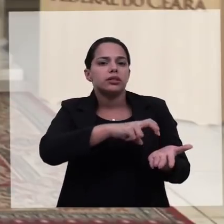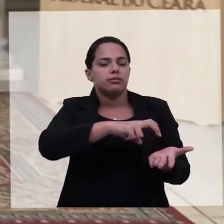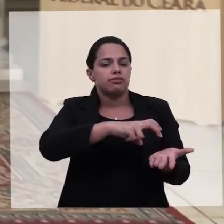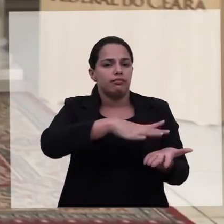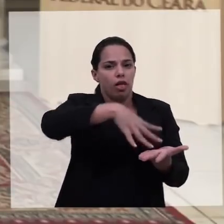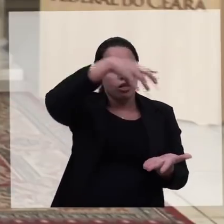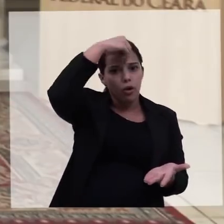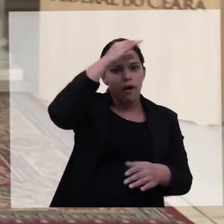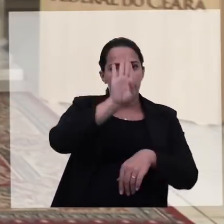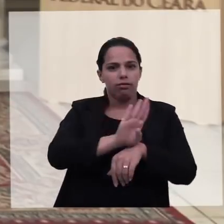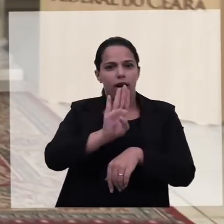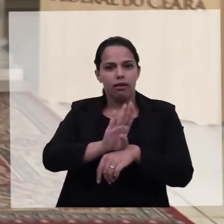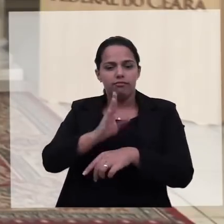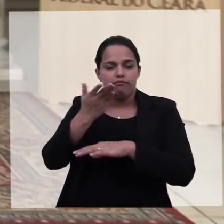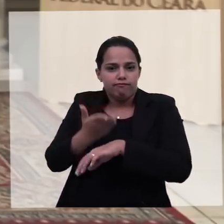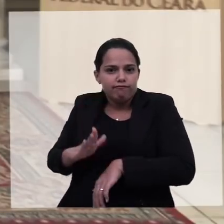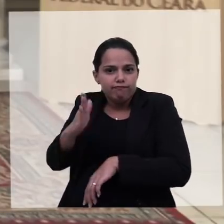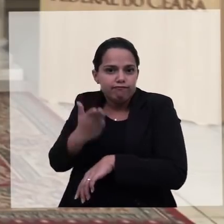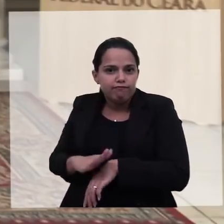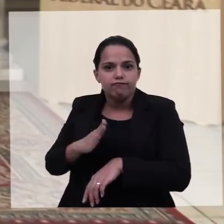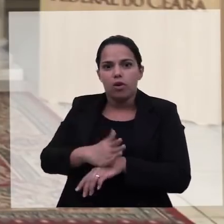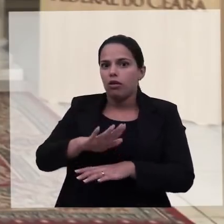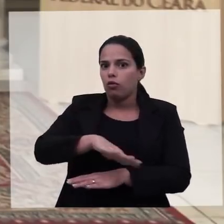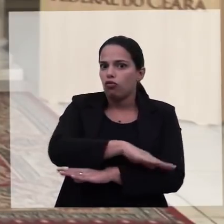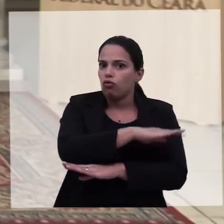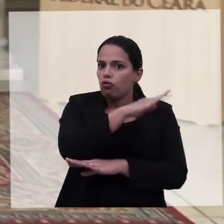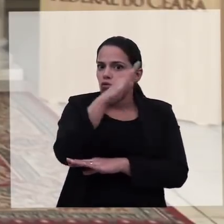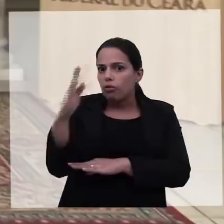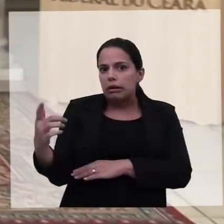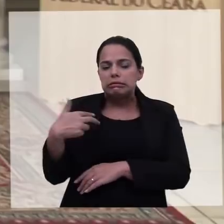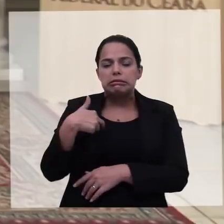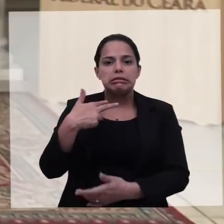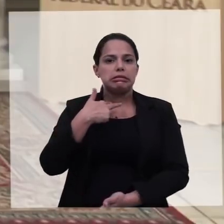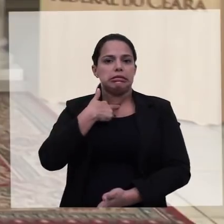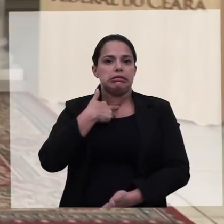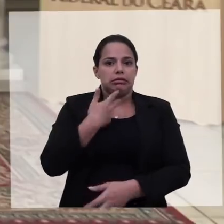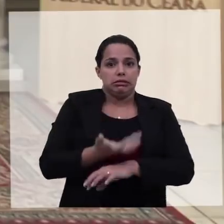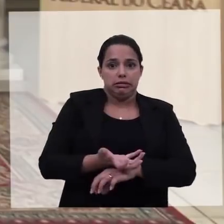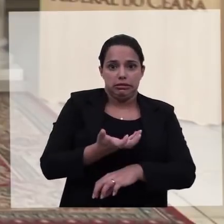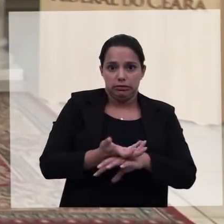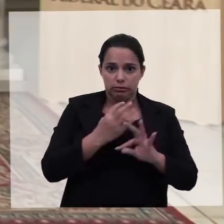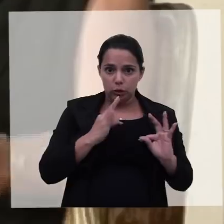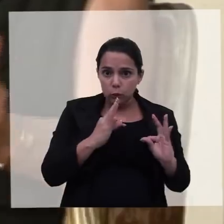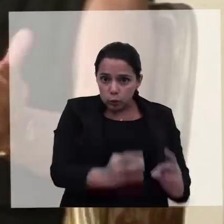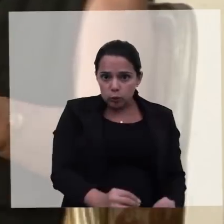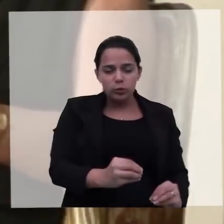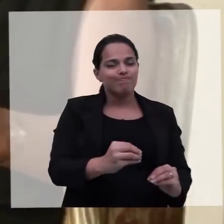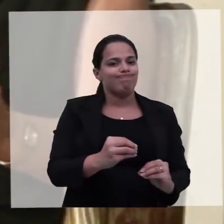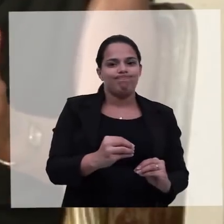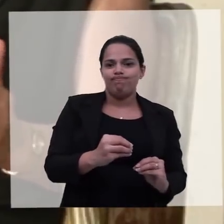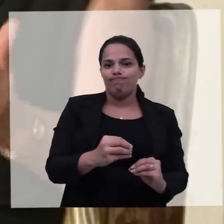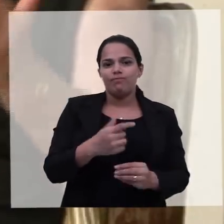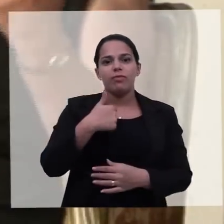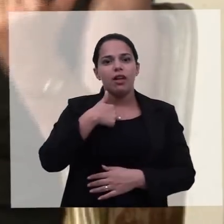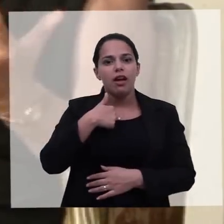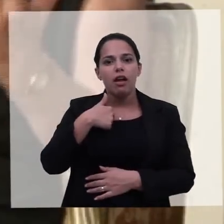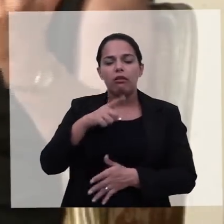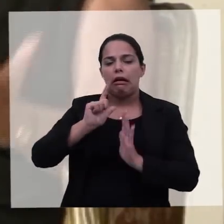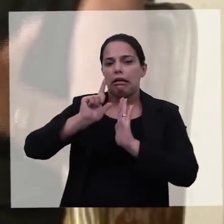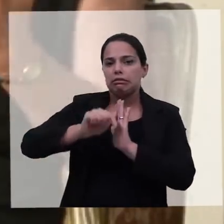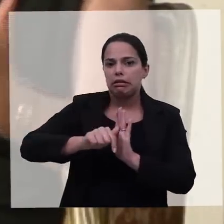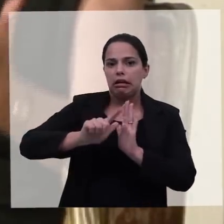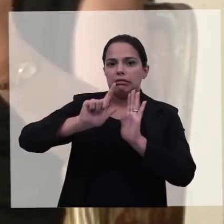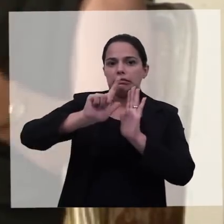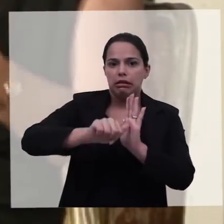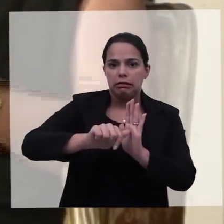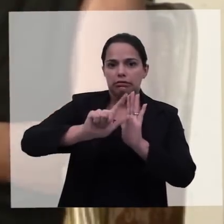de manhã, a prática era à tarde. Então eu não tinha como fazer disciplina, então eu sacrificava, eu fui